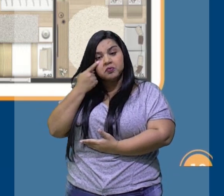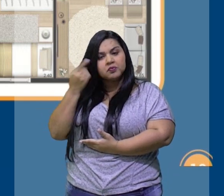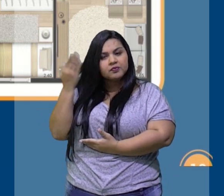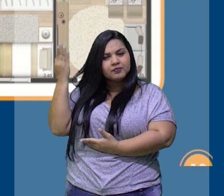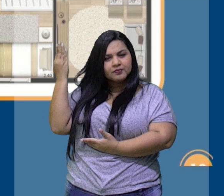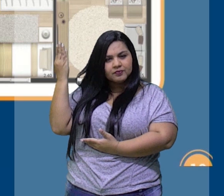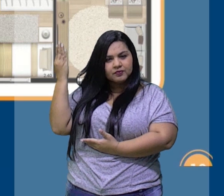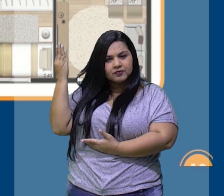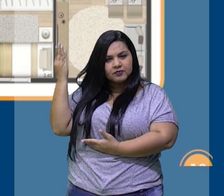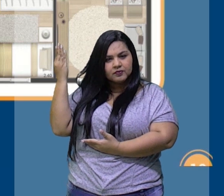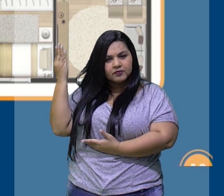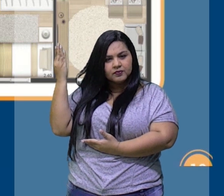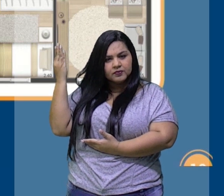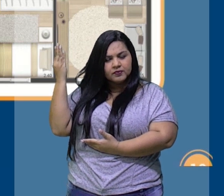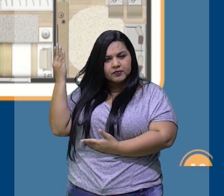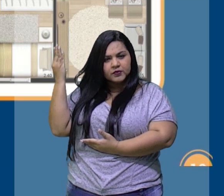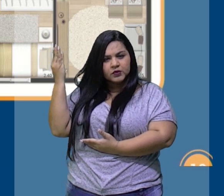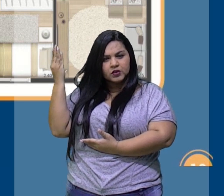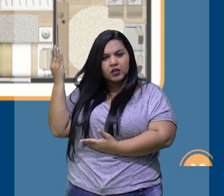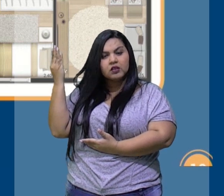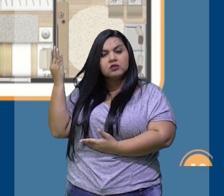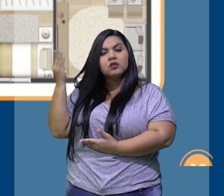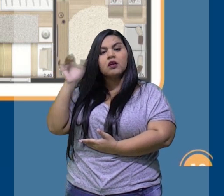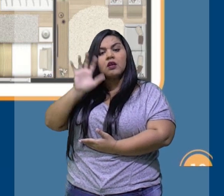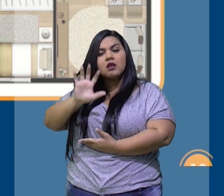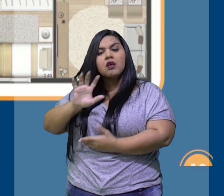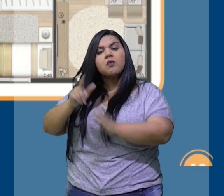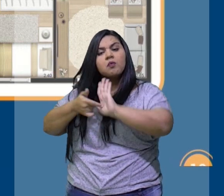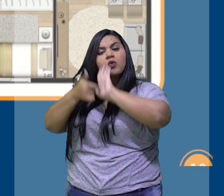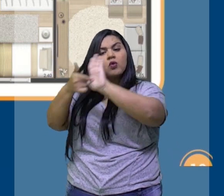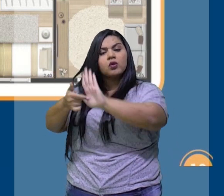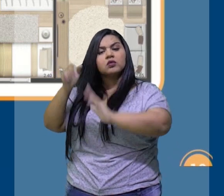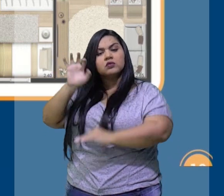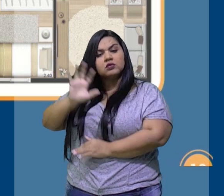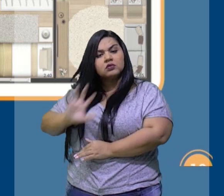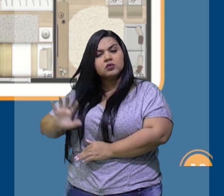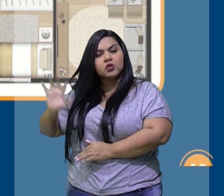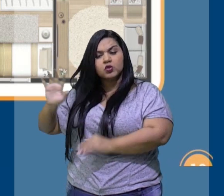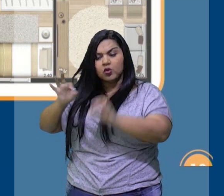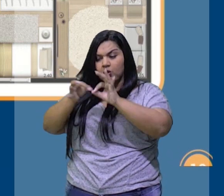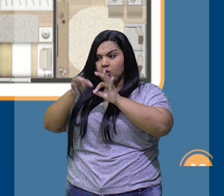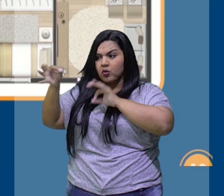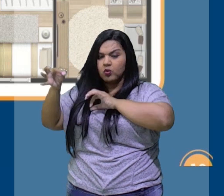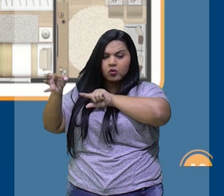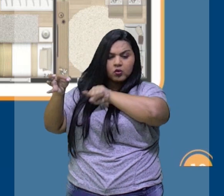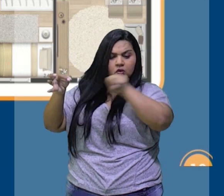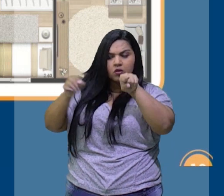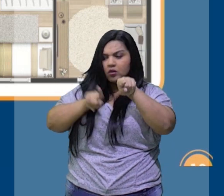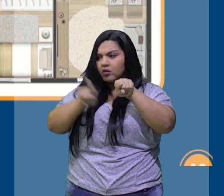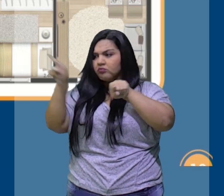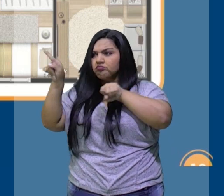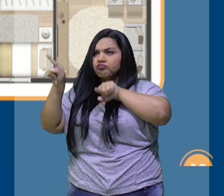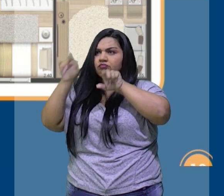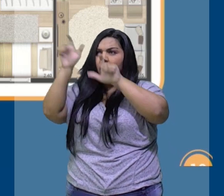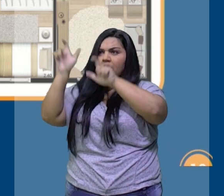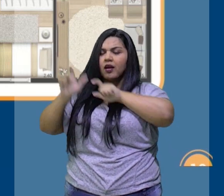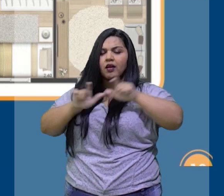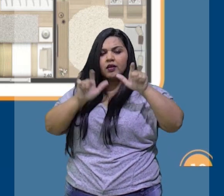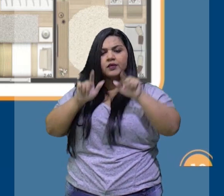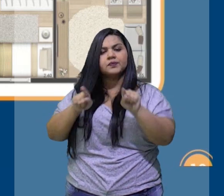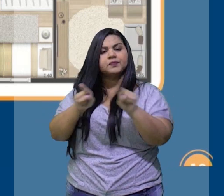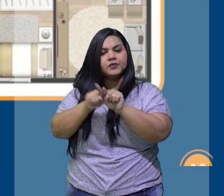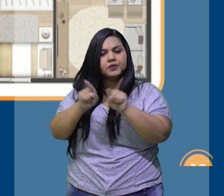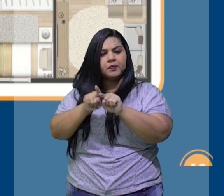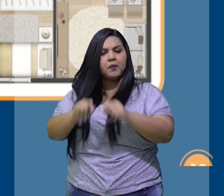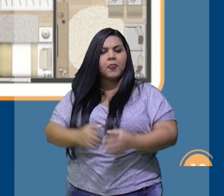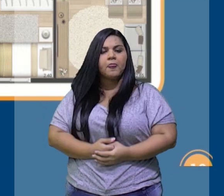representar o espaço, né? De um lugar para o outro, né? Aí temos também o croquis, né? Eu